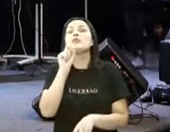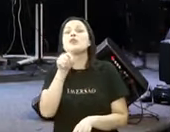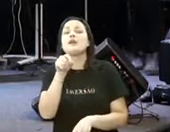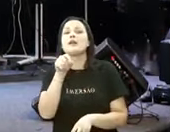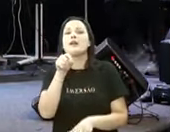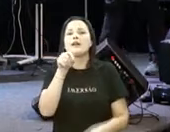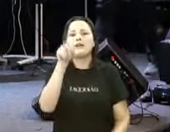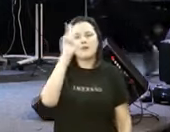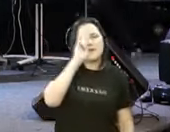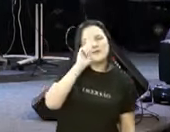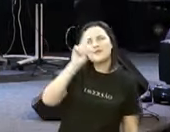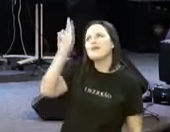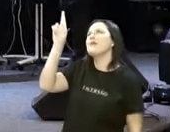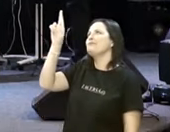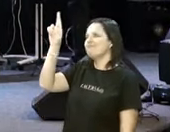Senhor.